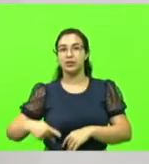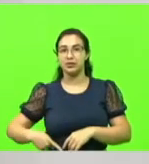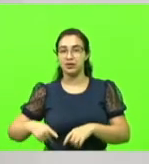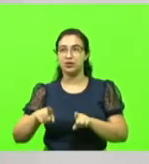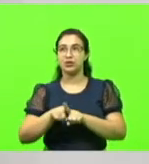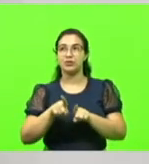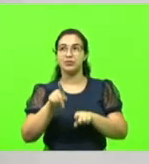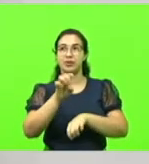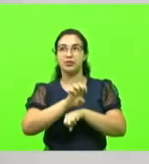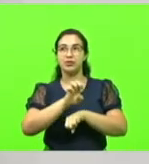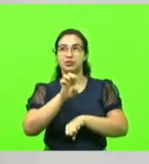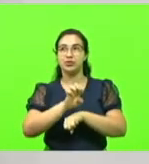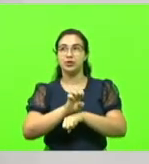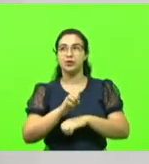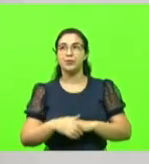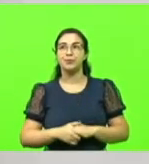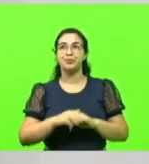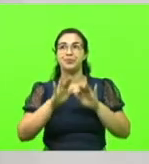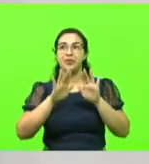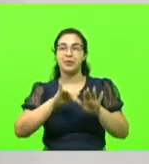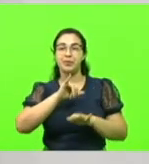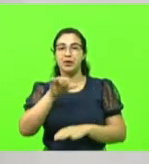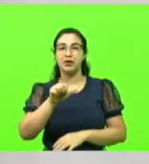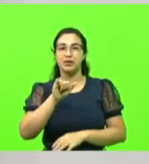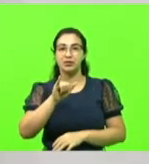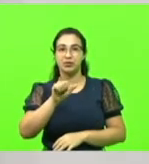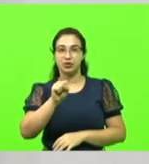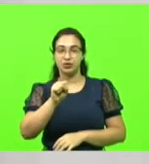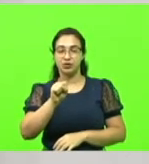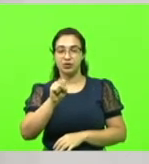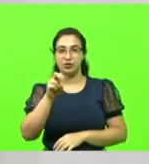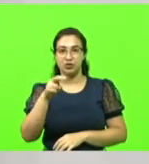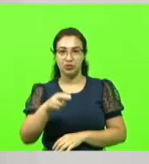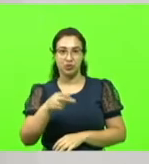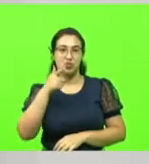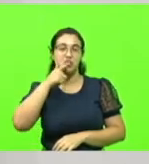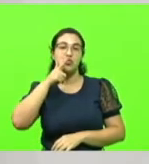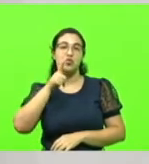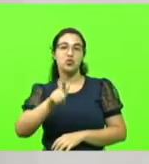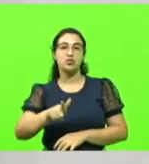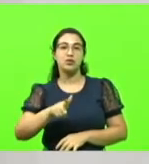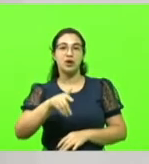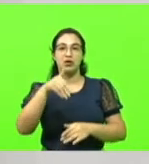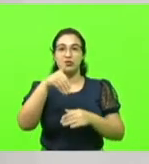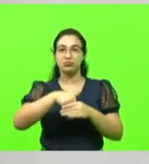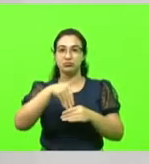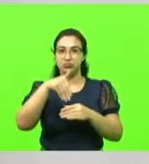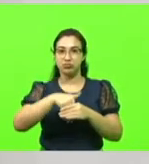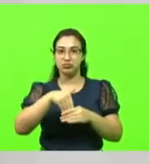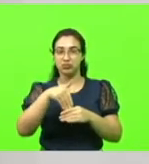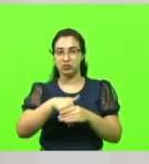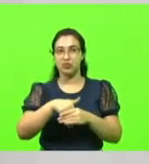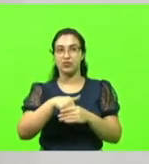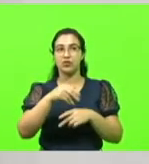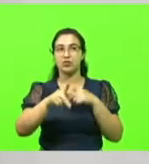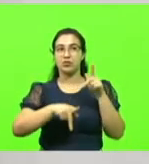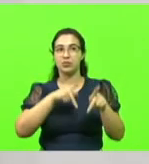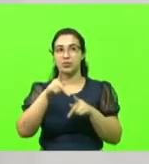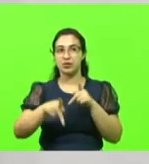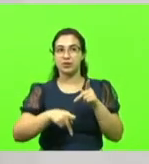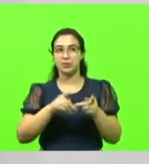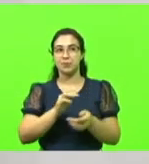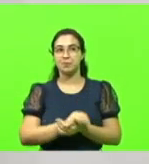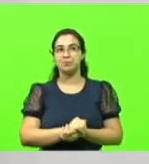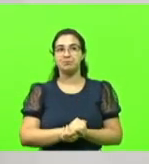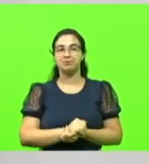estados. Mas Jaysson chegou lá com mandato conferido pelas urnas e pelo povo e pela nossa gente. Ele